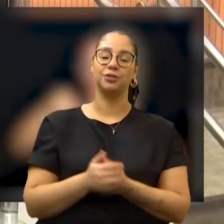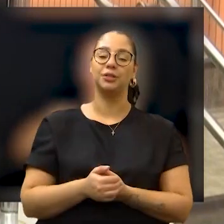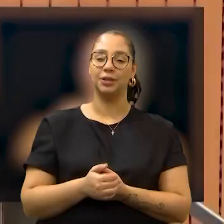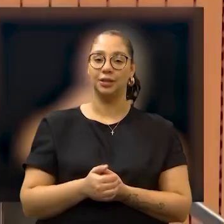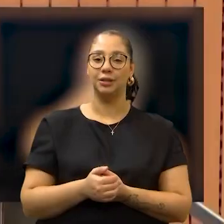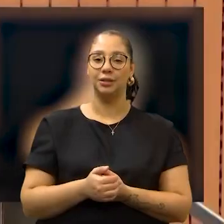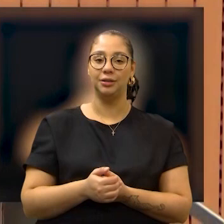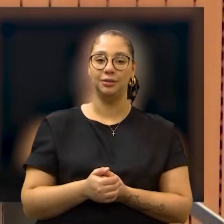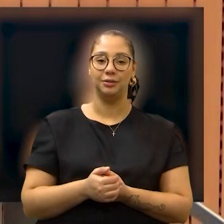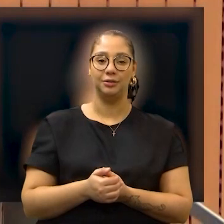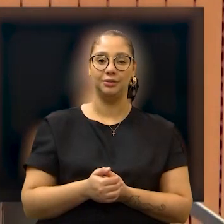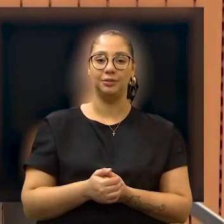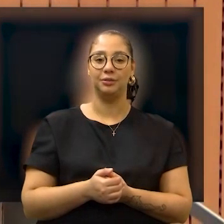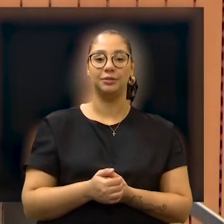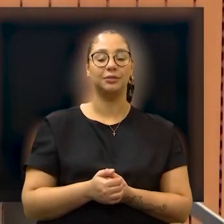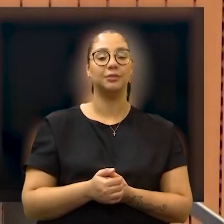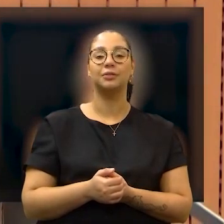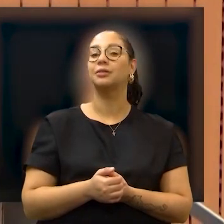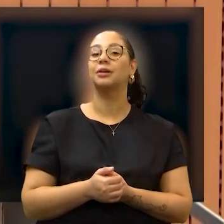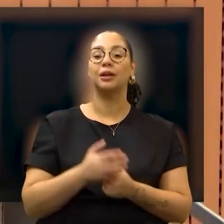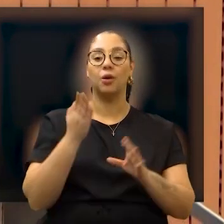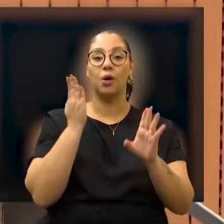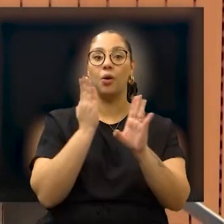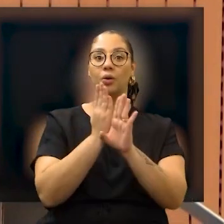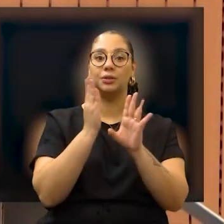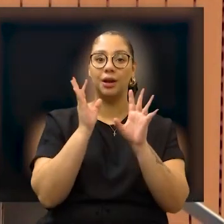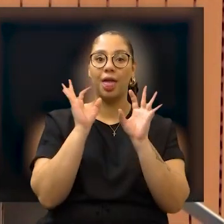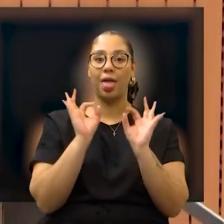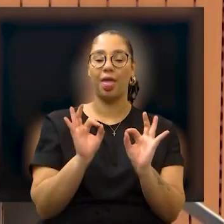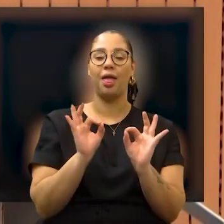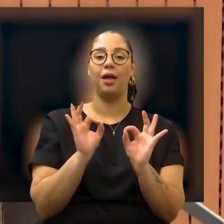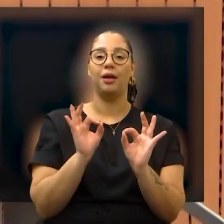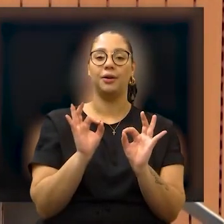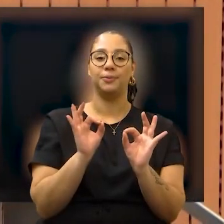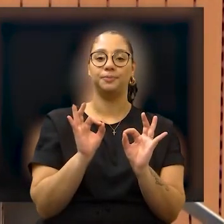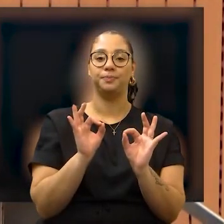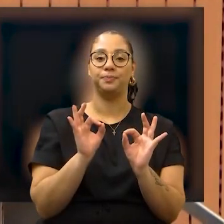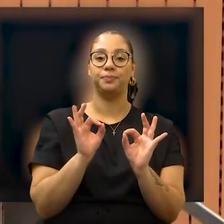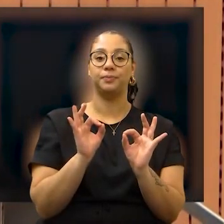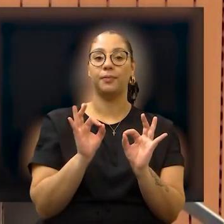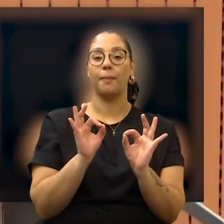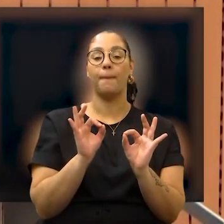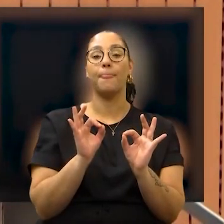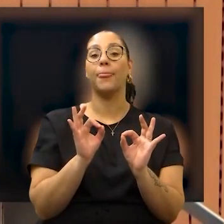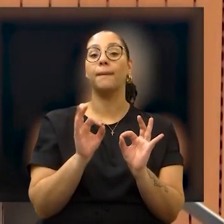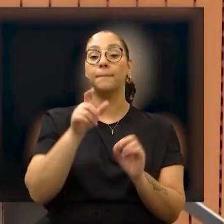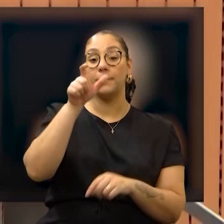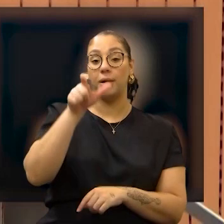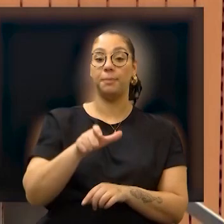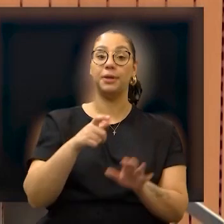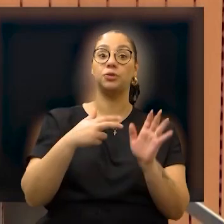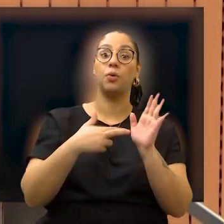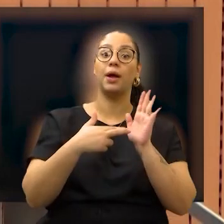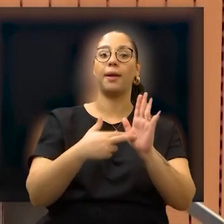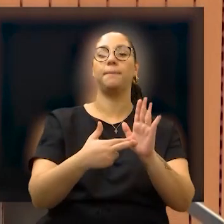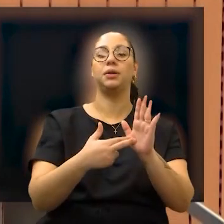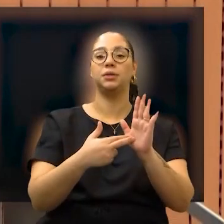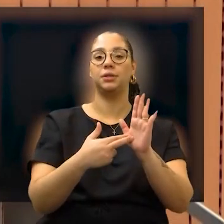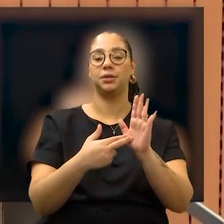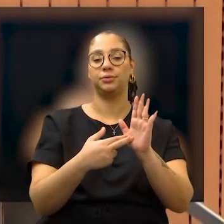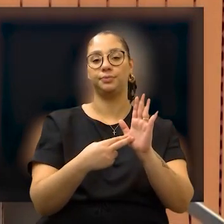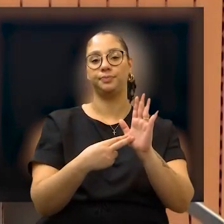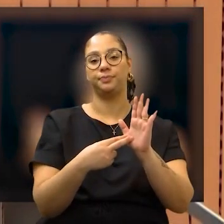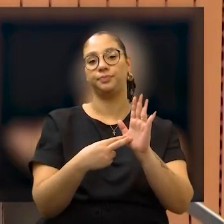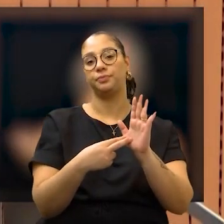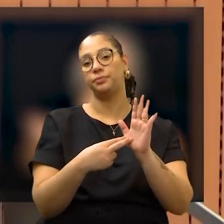oportunidade, por ter encontrado lá uma pessoa